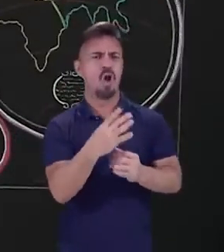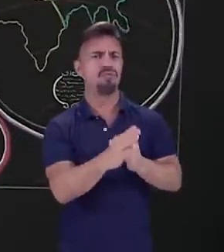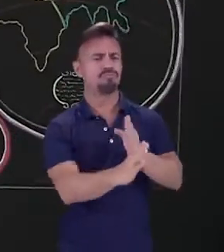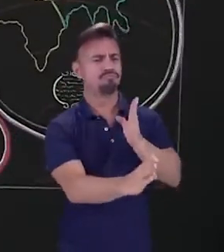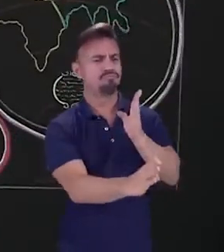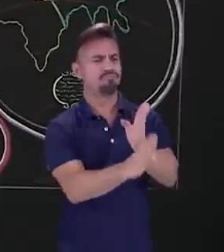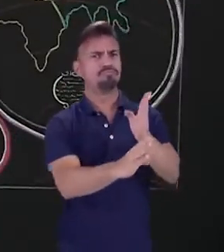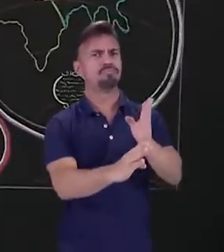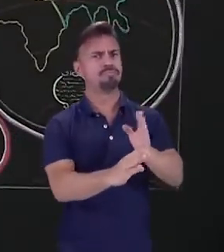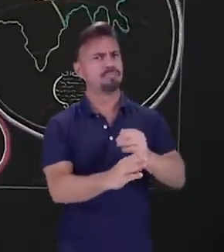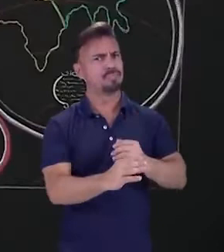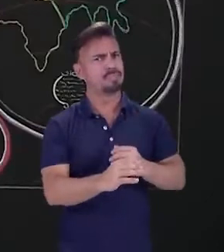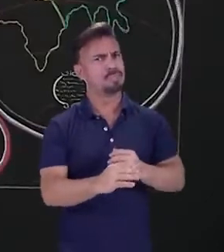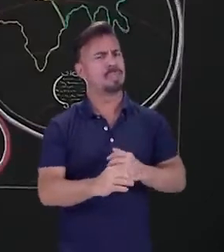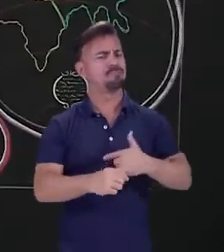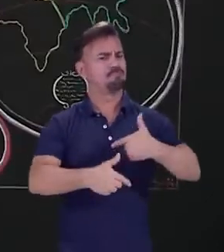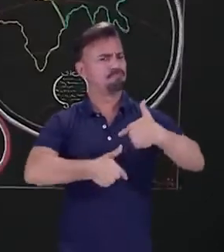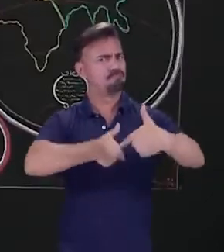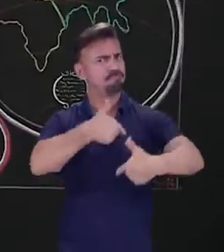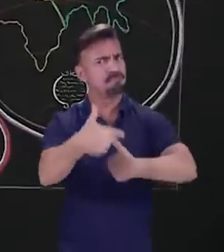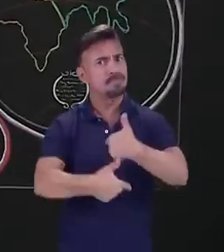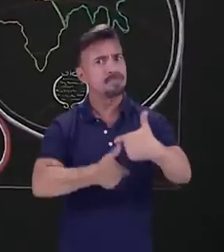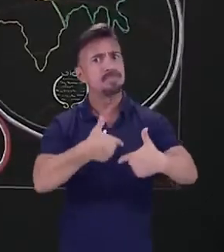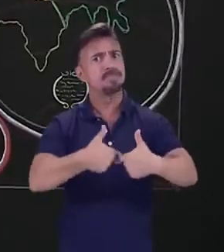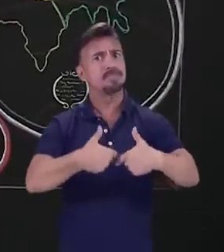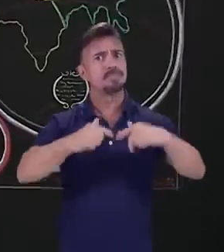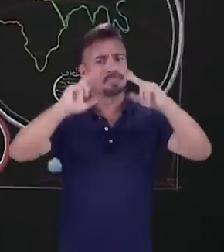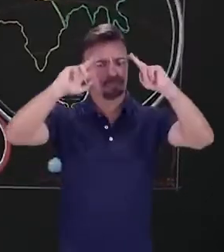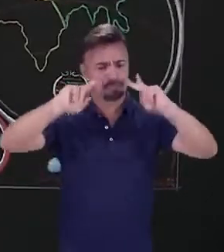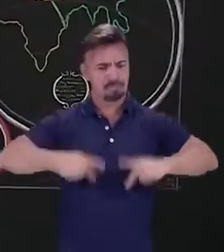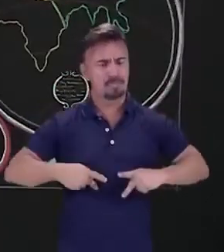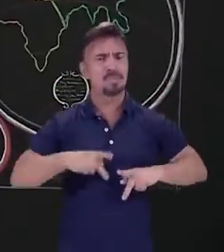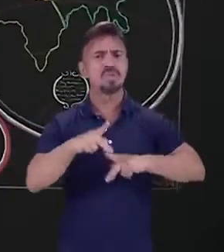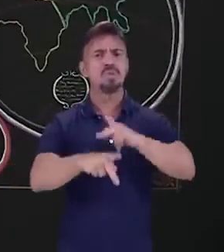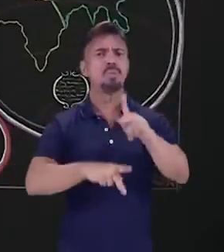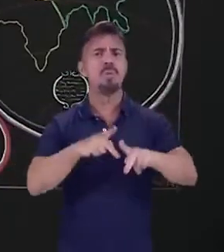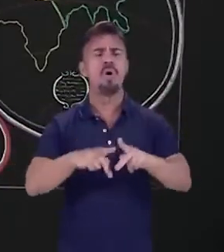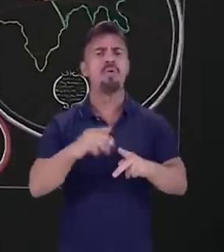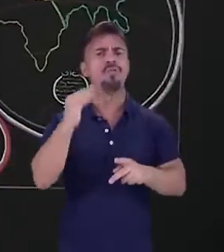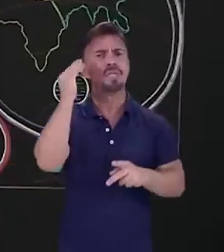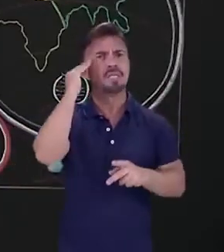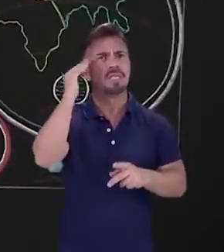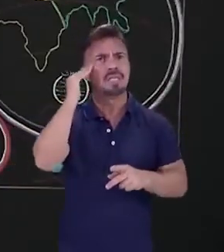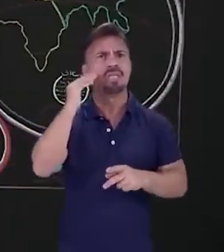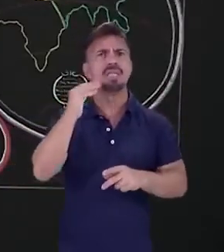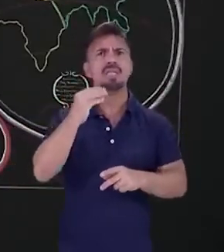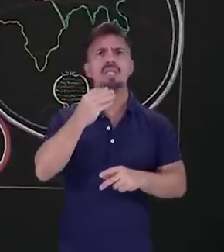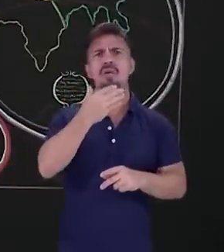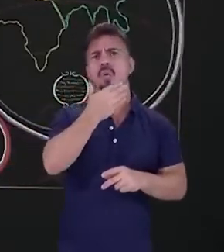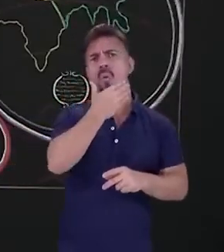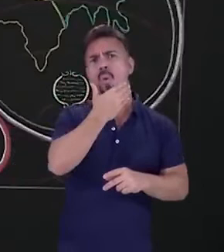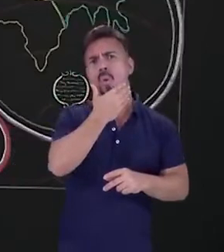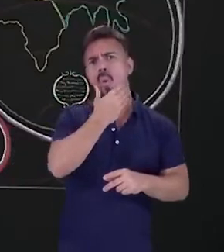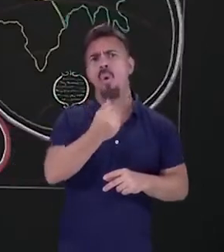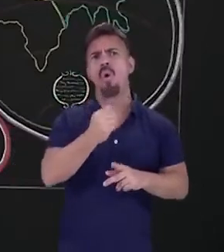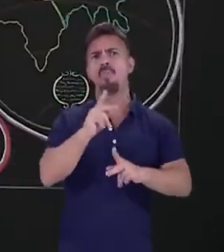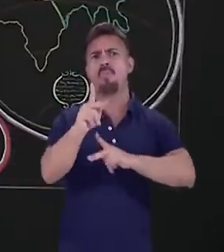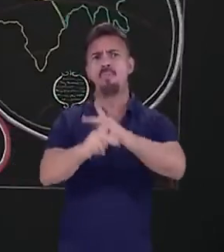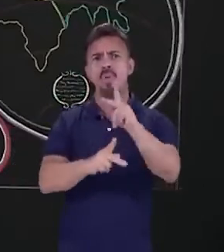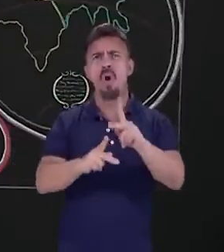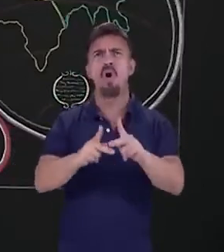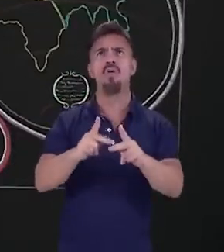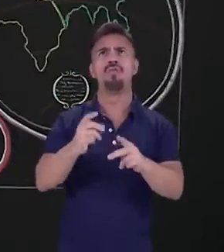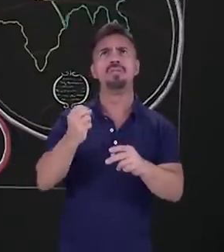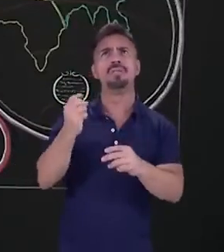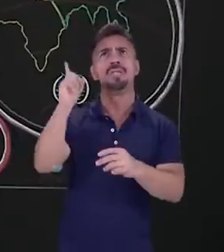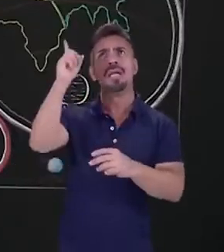terras, isso é um grande desafio humano. Por quê? O homem europeu entendia que Deus tinha